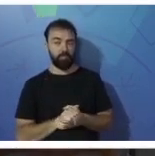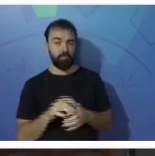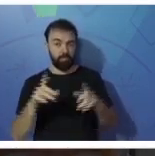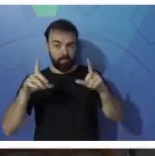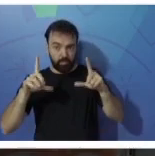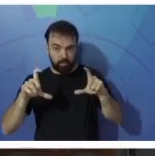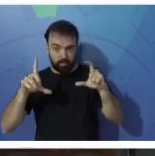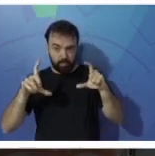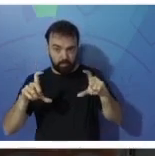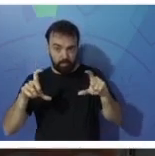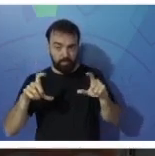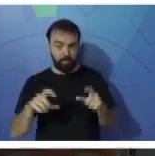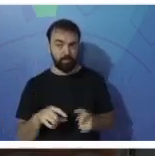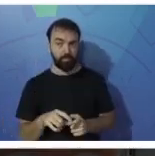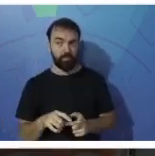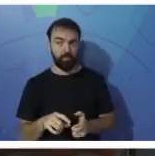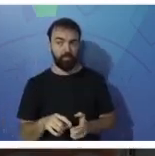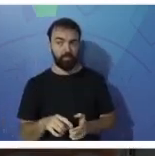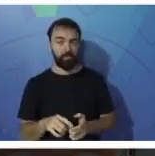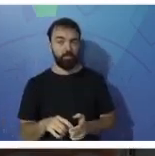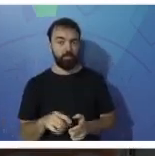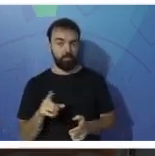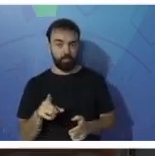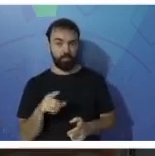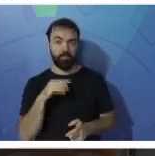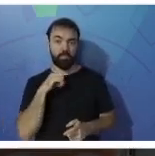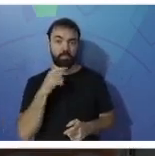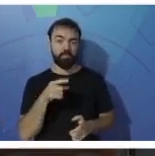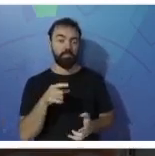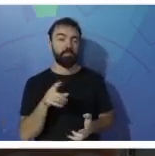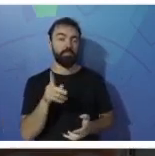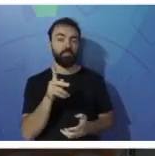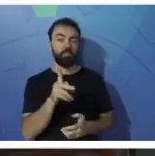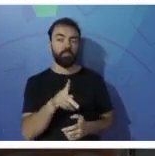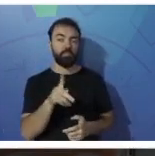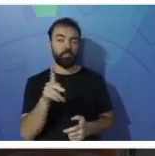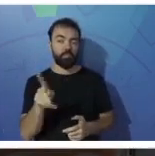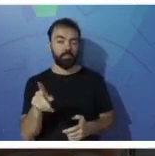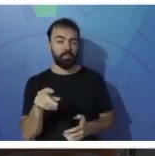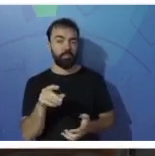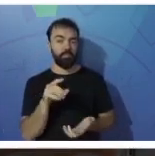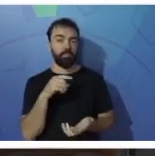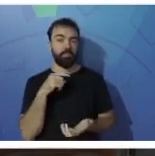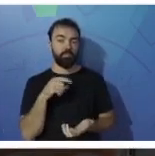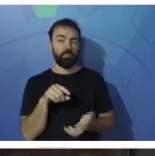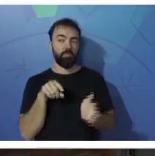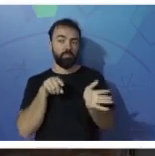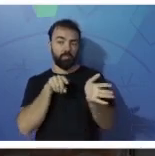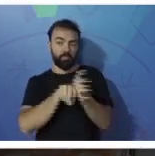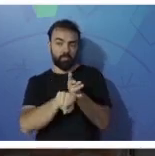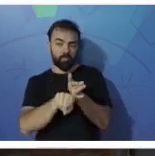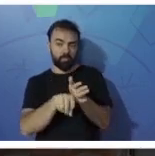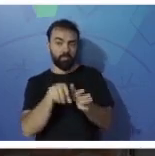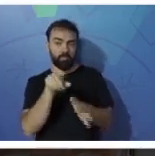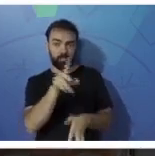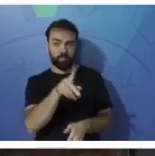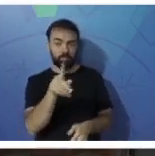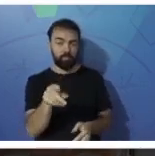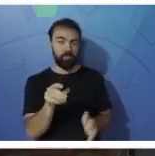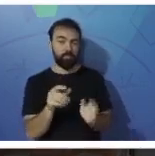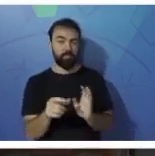uma foto da sua atividade, qualquer dúvida, entre em contato com a professora do seu grupo, que ela irá